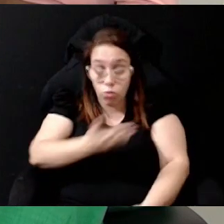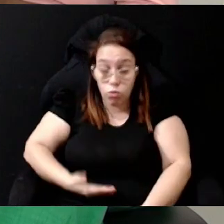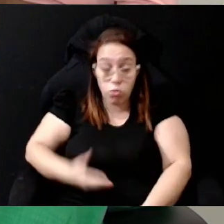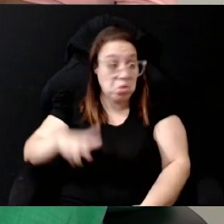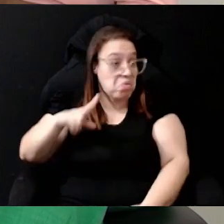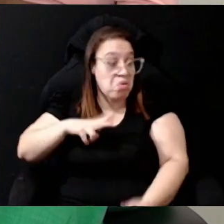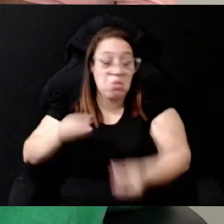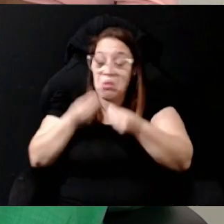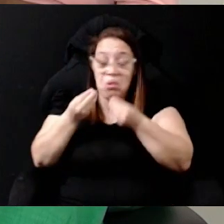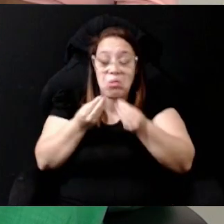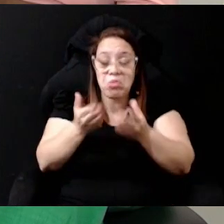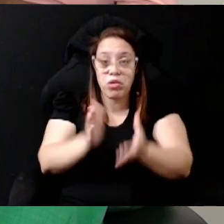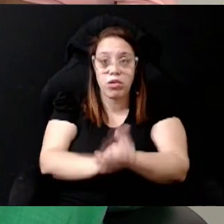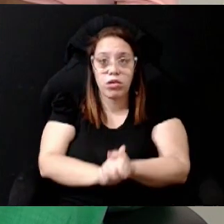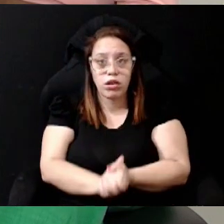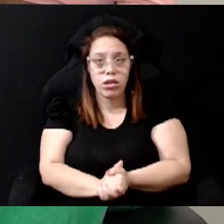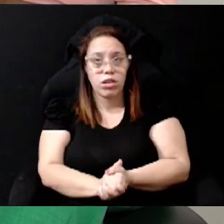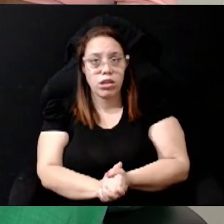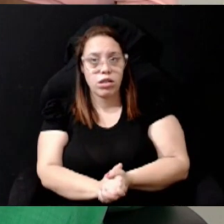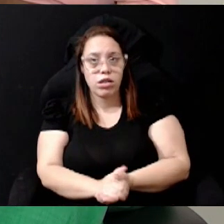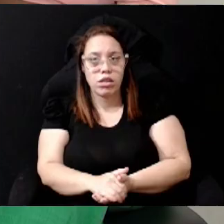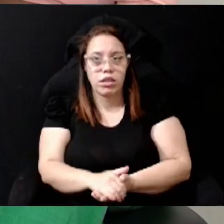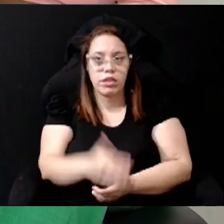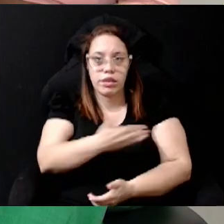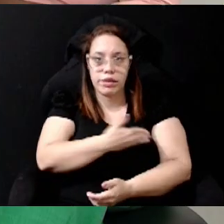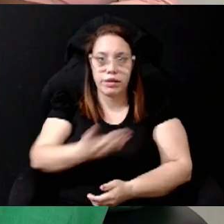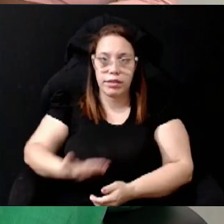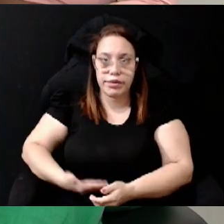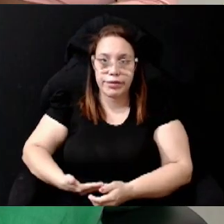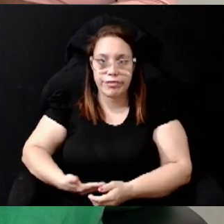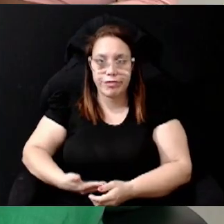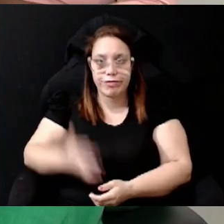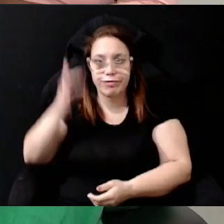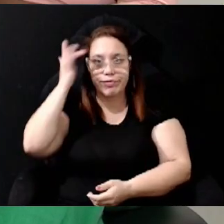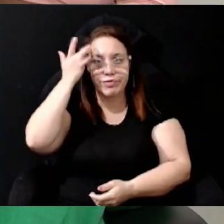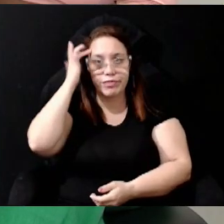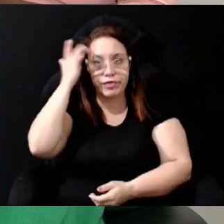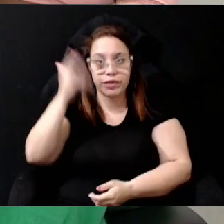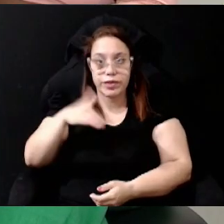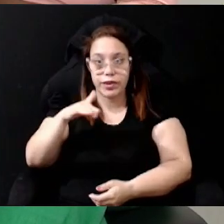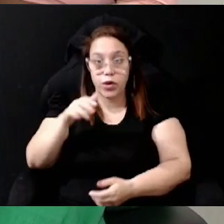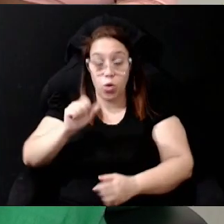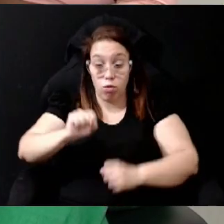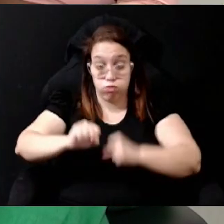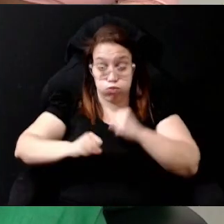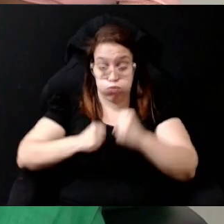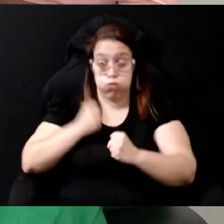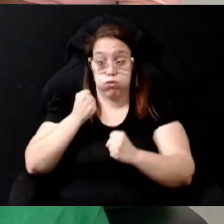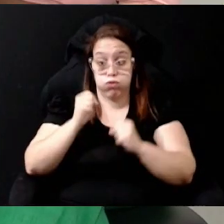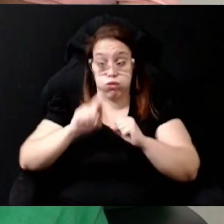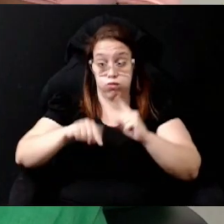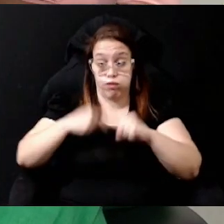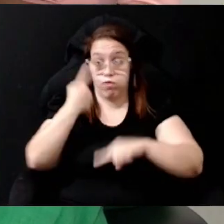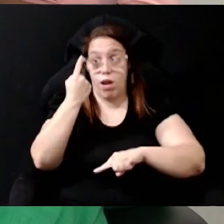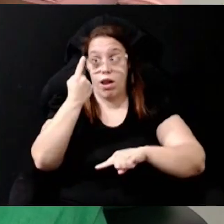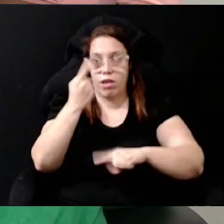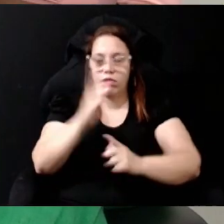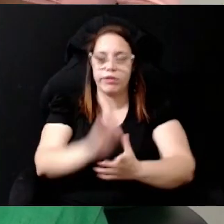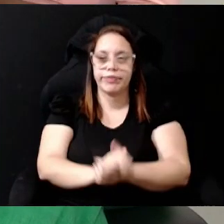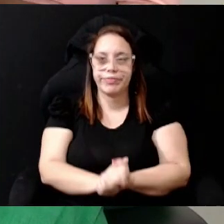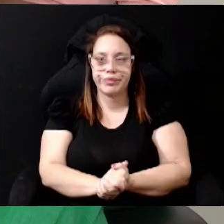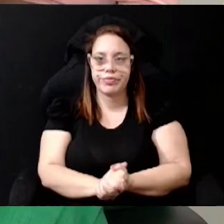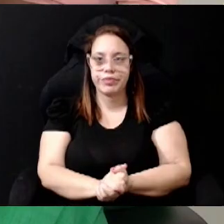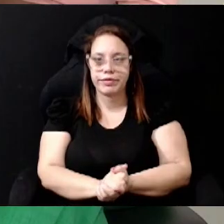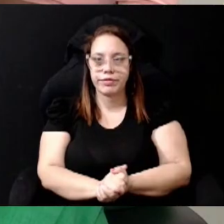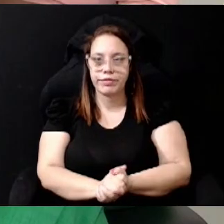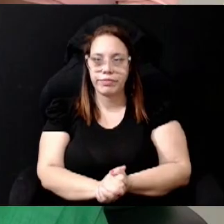adotada em escolas públicas e particulares? Como que funciona? Nas escolas públicas, eu acho que tem sido mais potente, né?